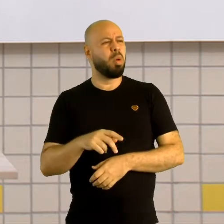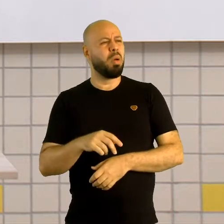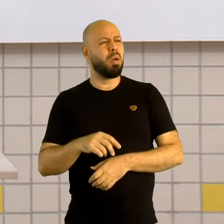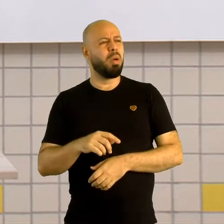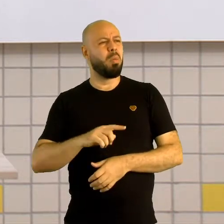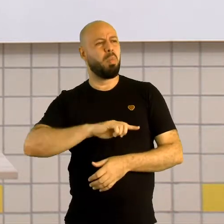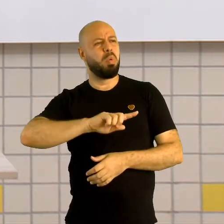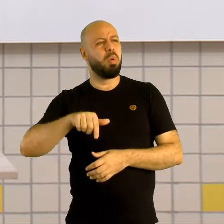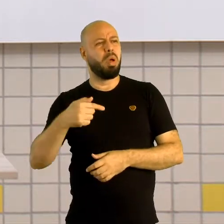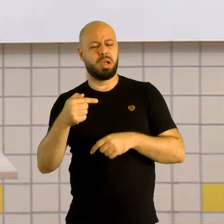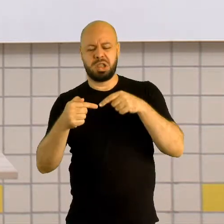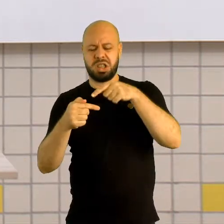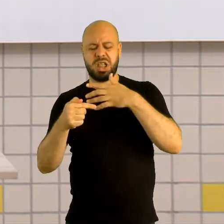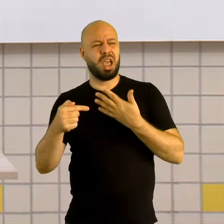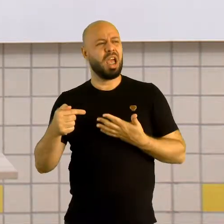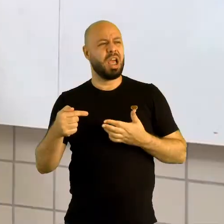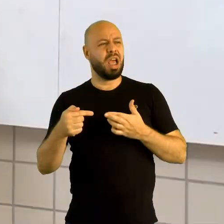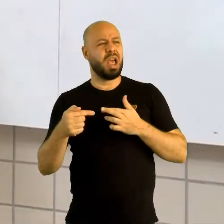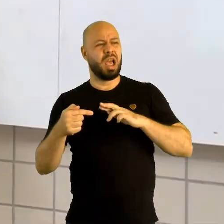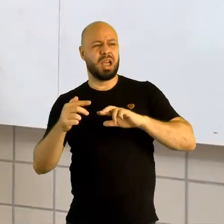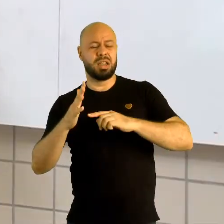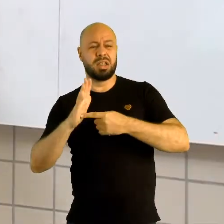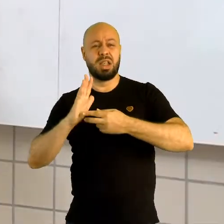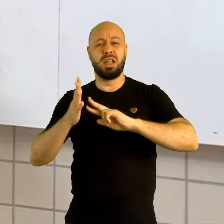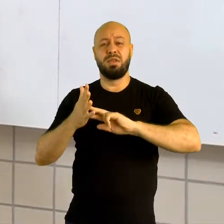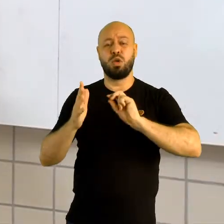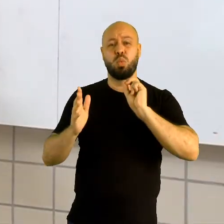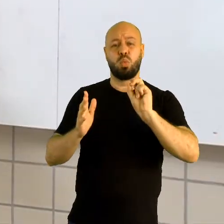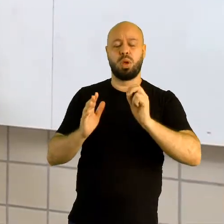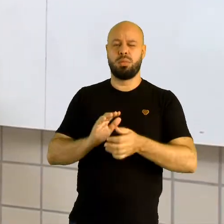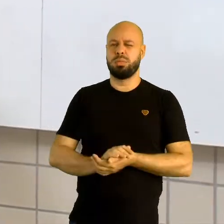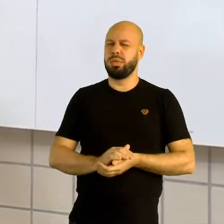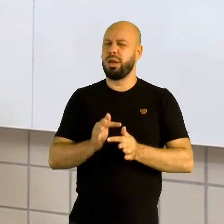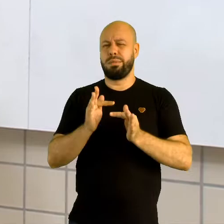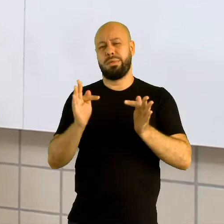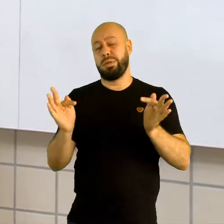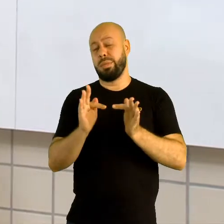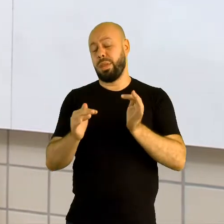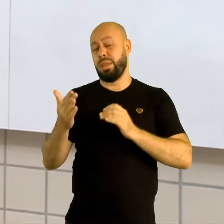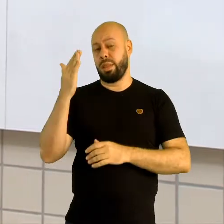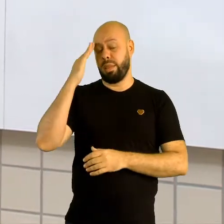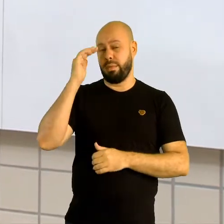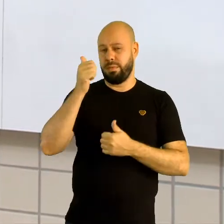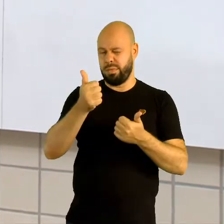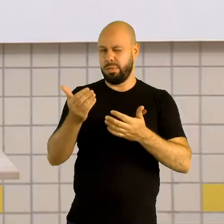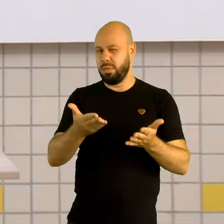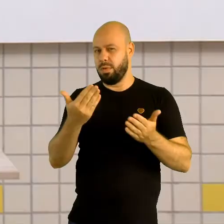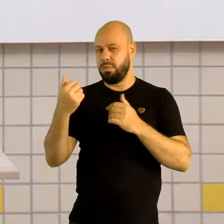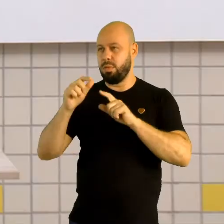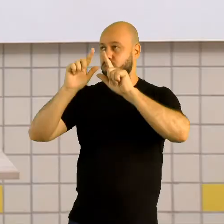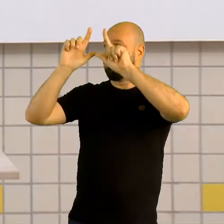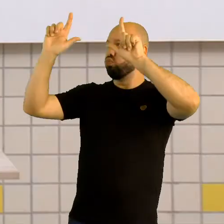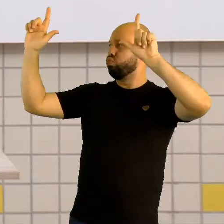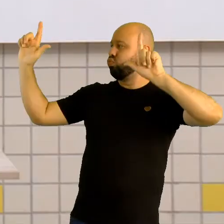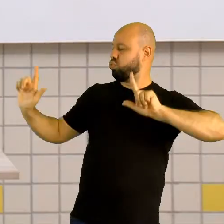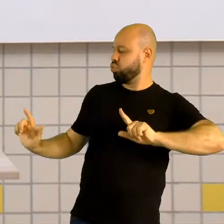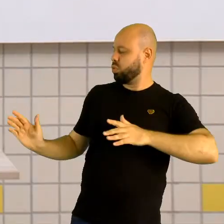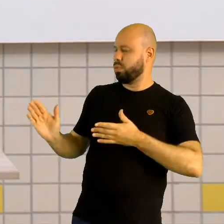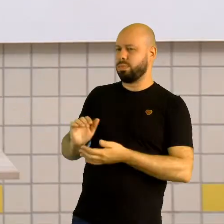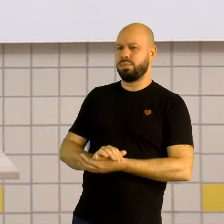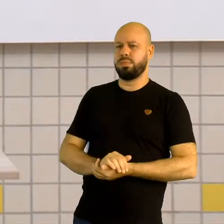significam essas palavras? Muito simples. Vamos entendê-las então? Come on with me.